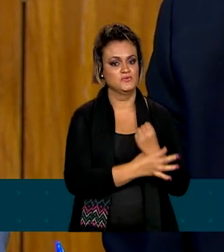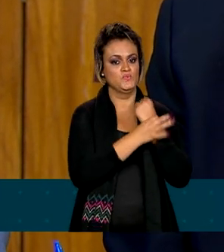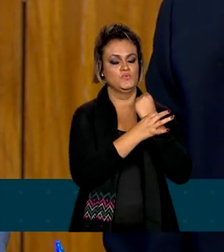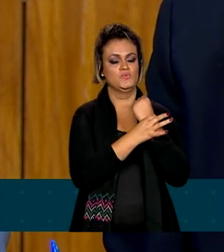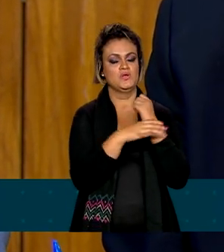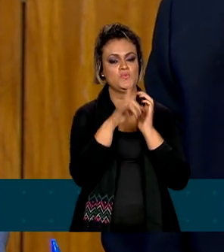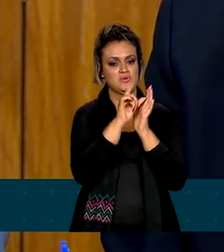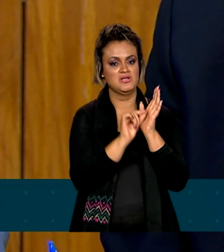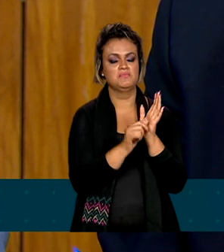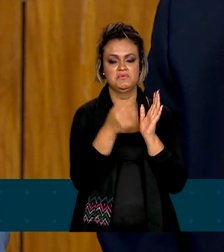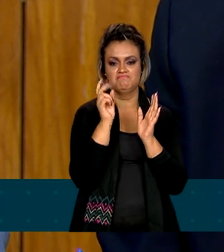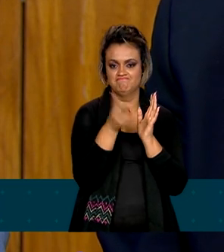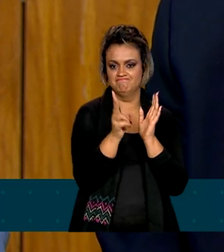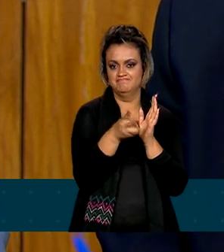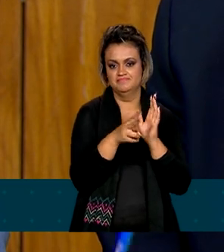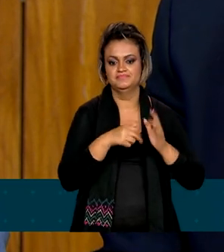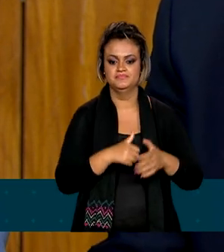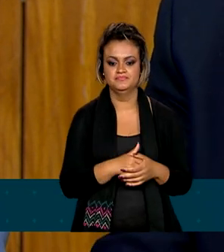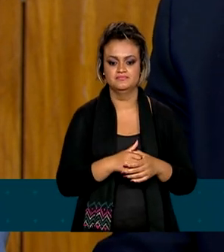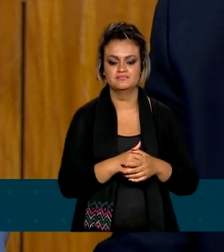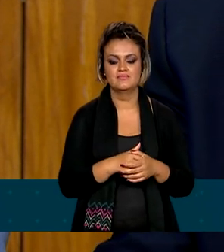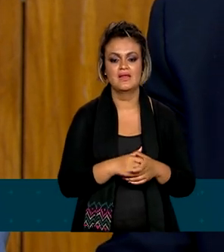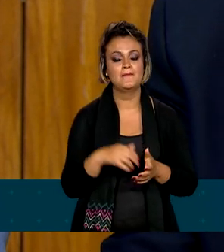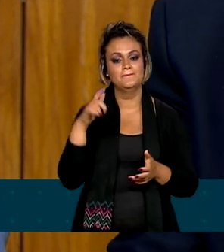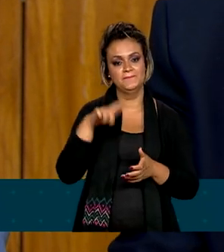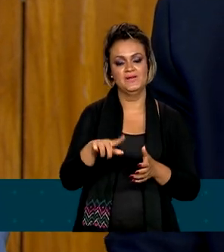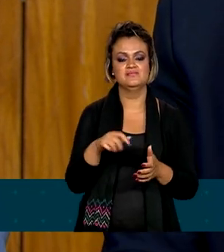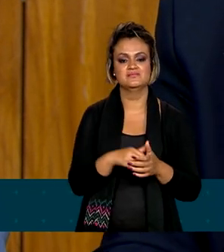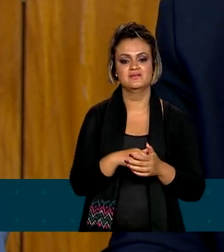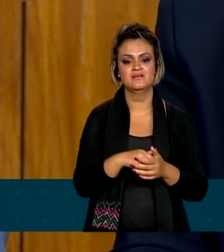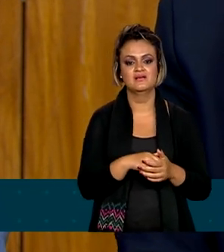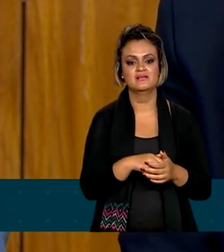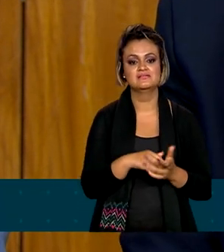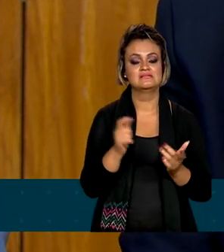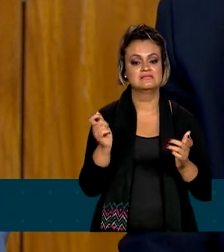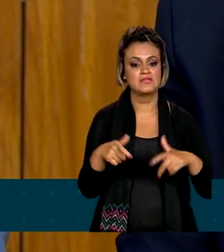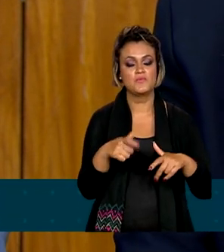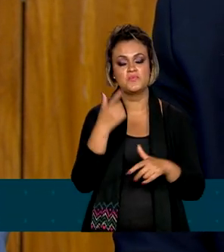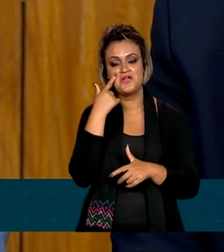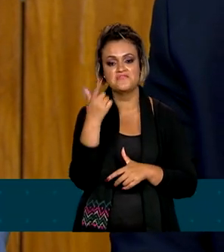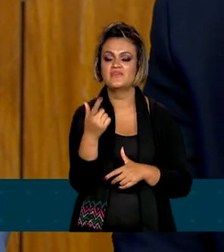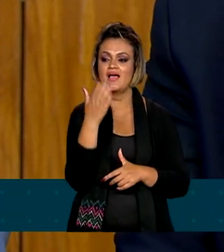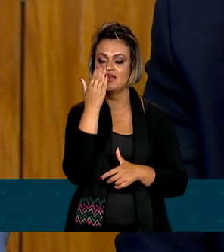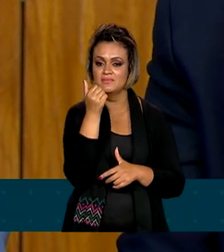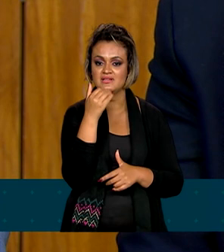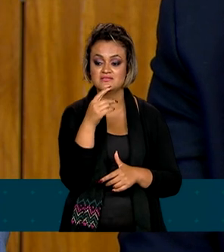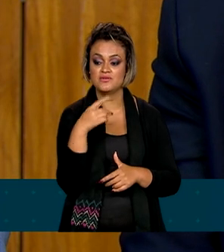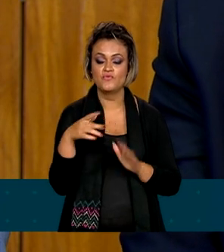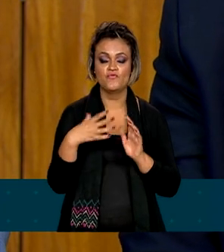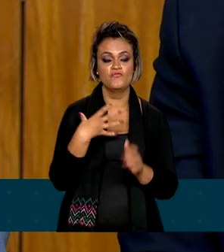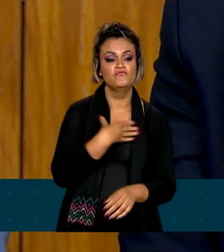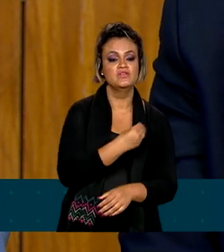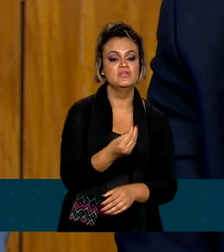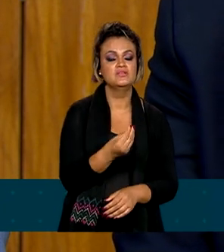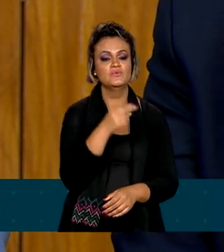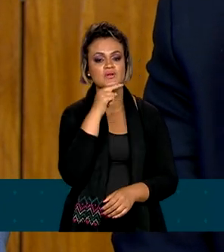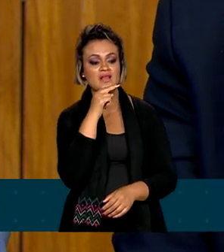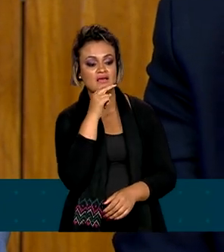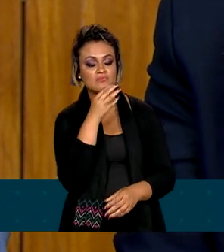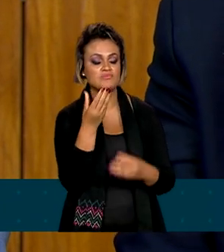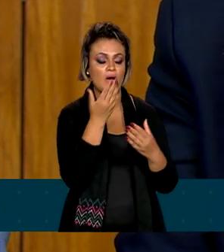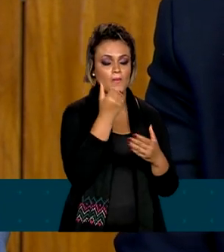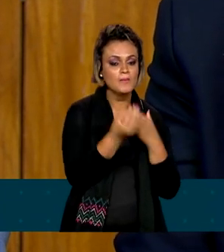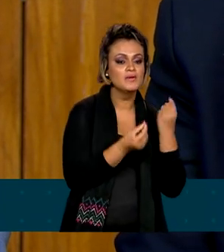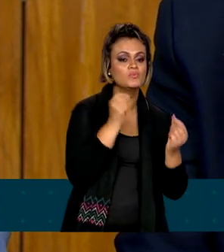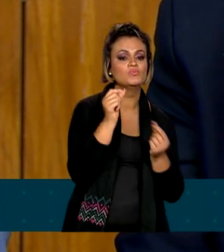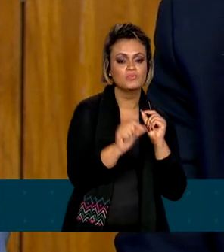com orçamento permanente. Mais do que isso, puderam acompanhar a alimentação de seus filhos, netos e parentes.